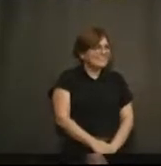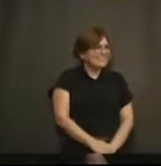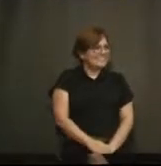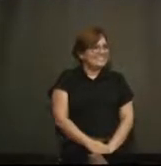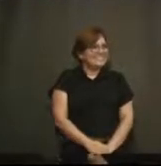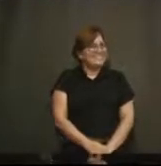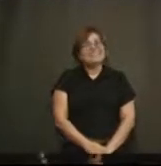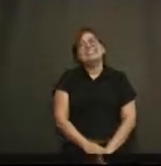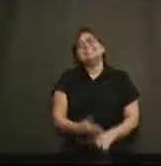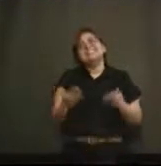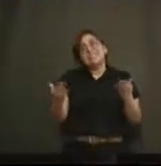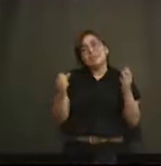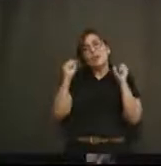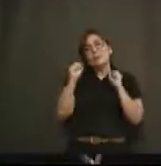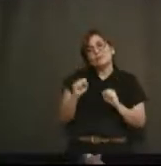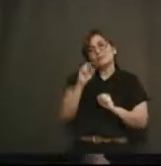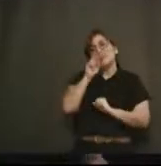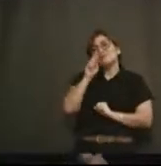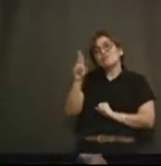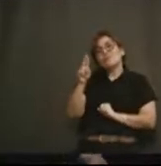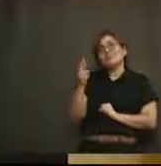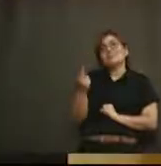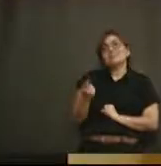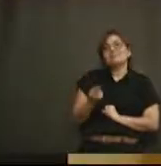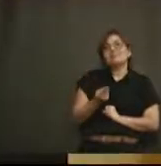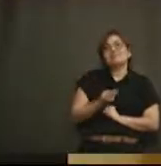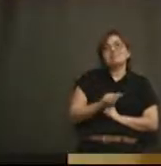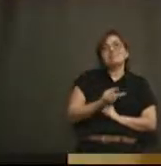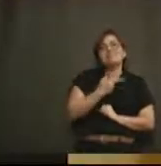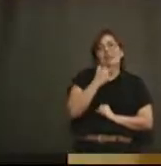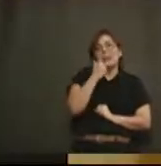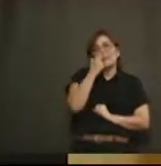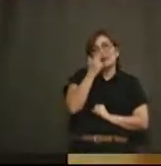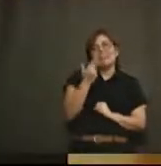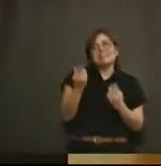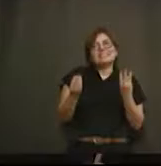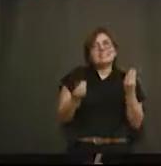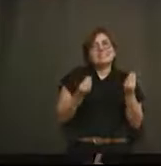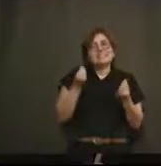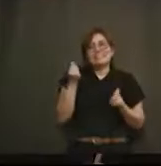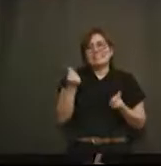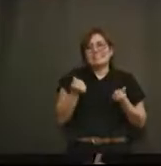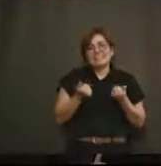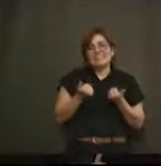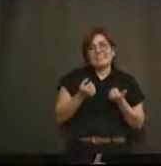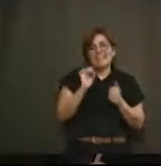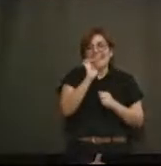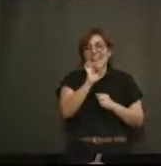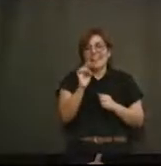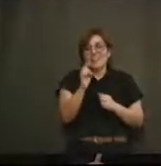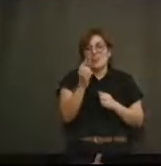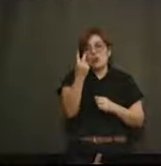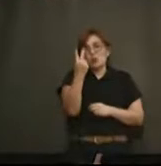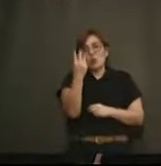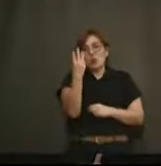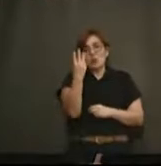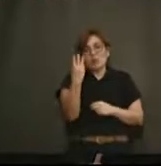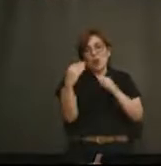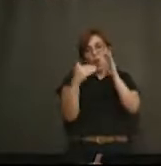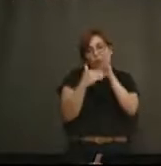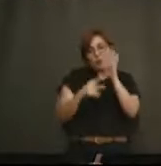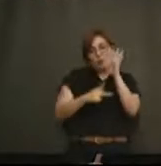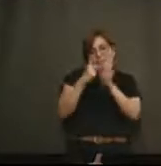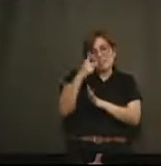Eu podia responder de forma um pouco supersticiosa, dizendo que das duas ou três últimas vezes que eu tentei ir a Belém, alguma